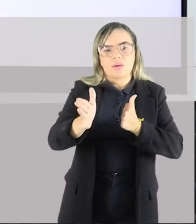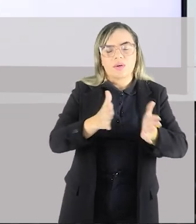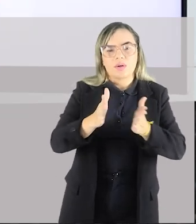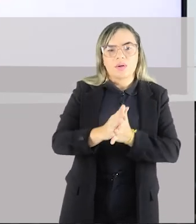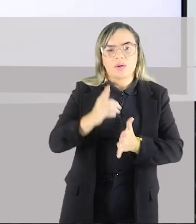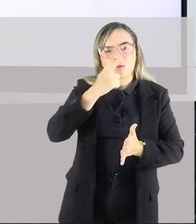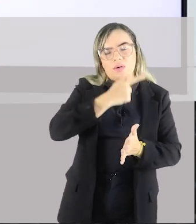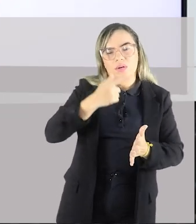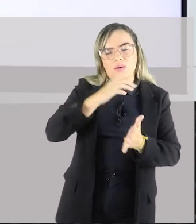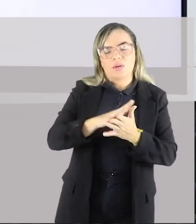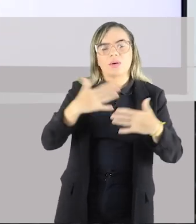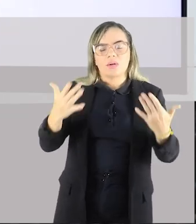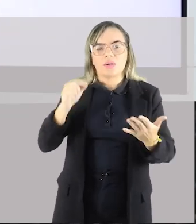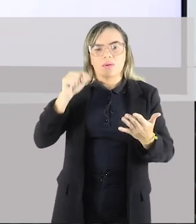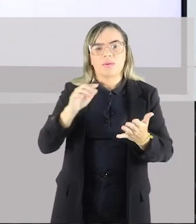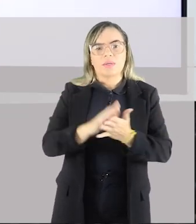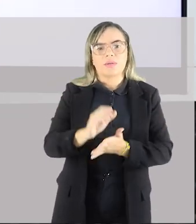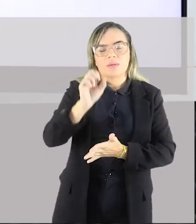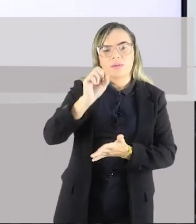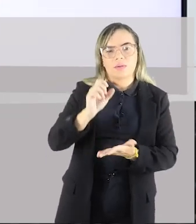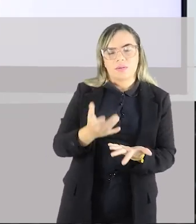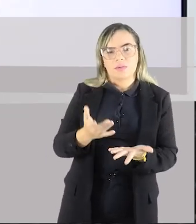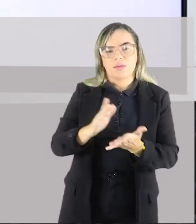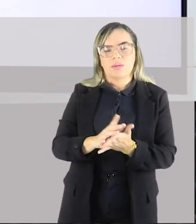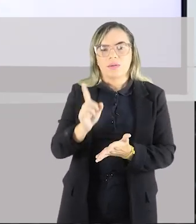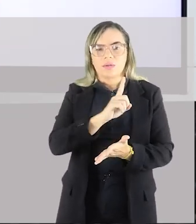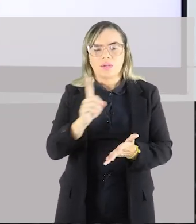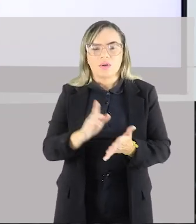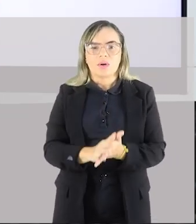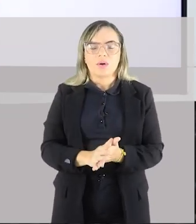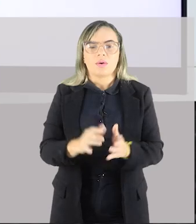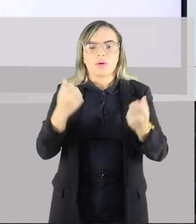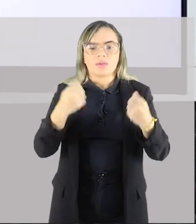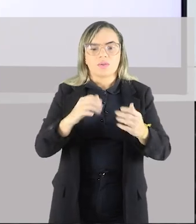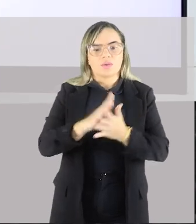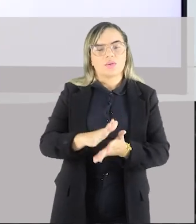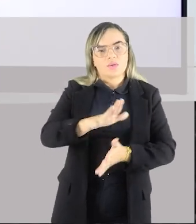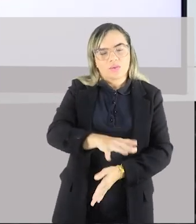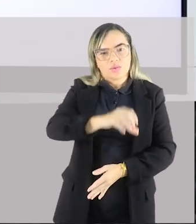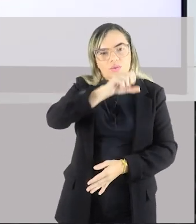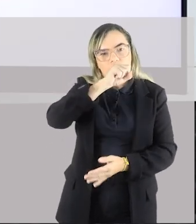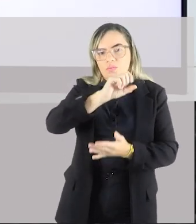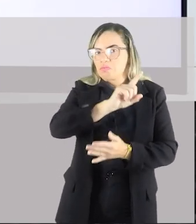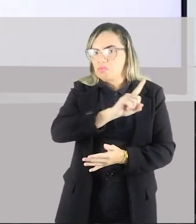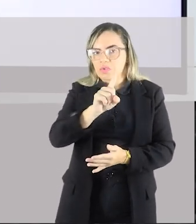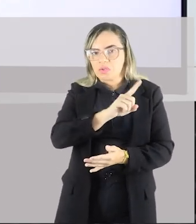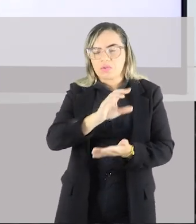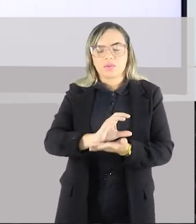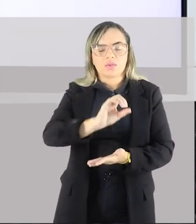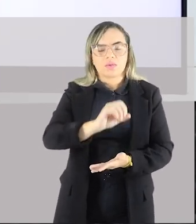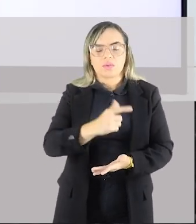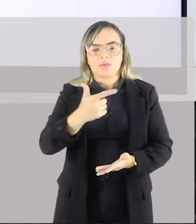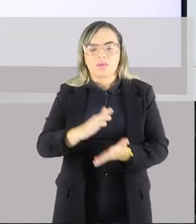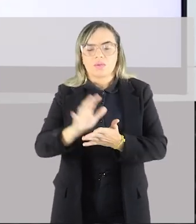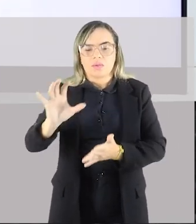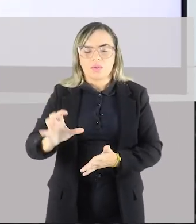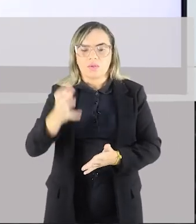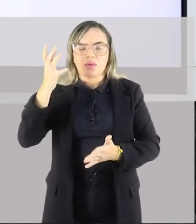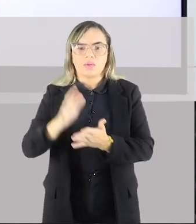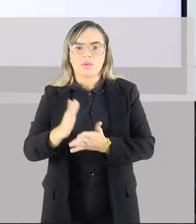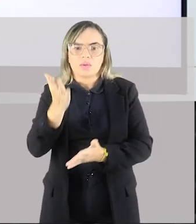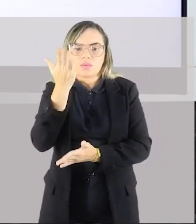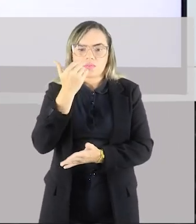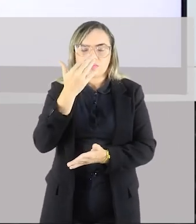de glicólise. Aquela primeira etapa não precisou de oxigênio, tá? Então, o que que vai acontecer? Eles vão pegar